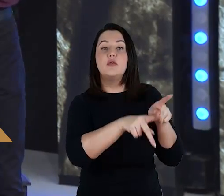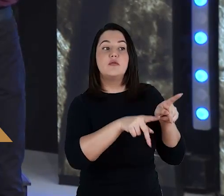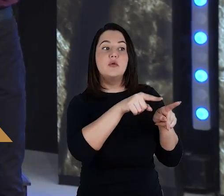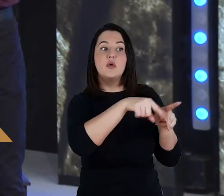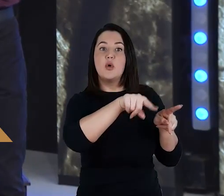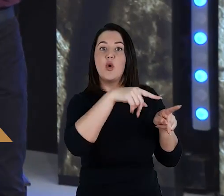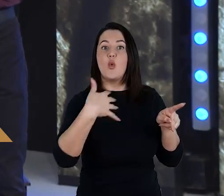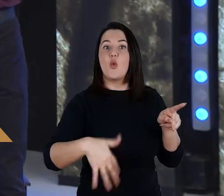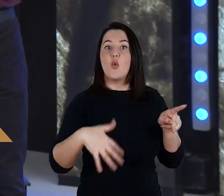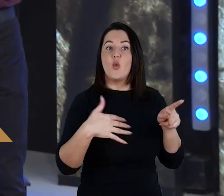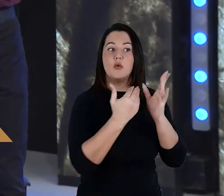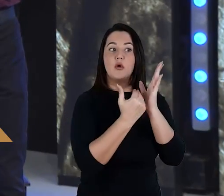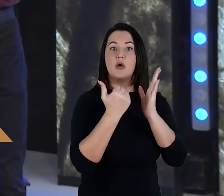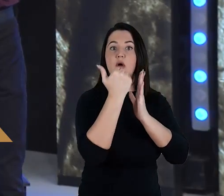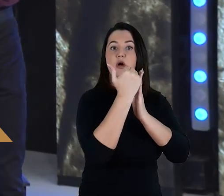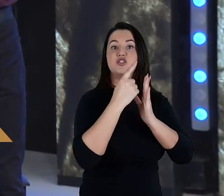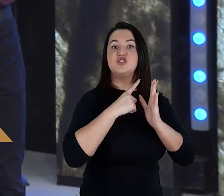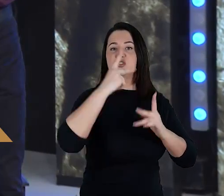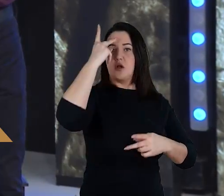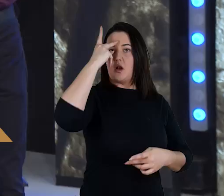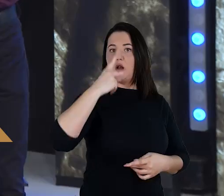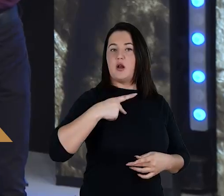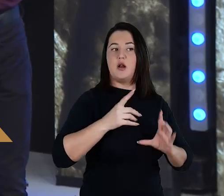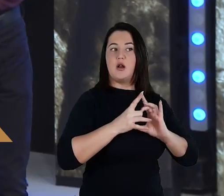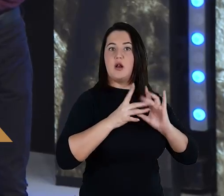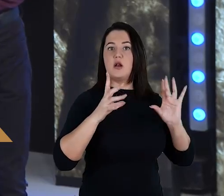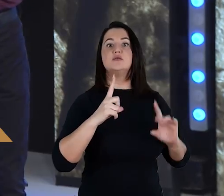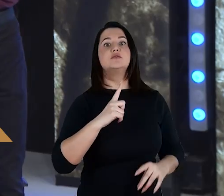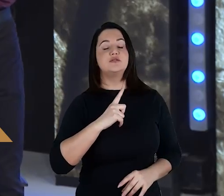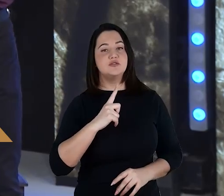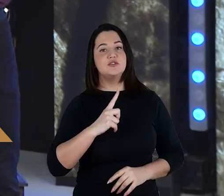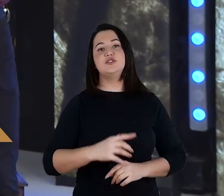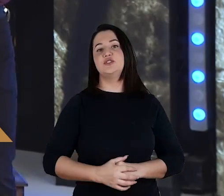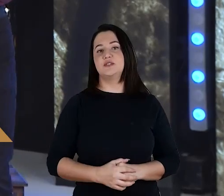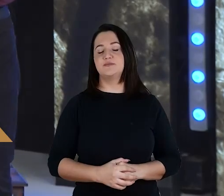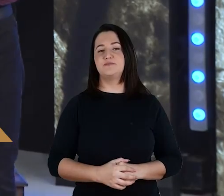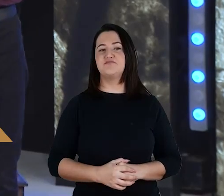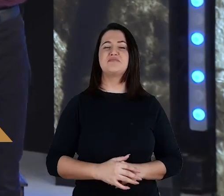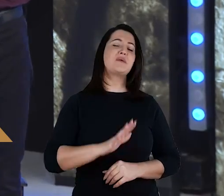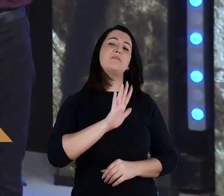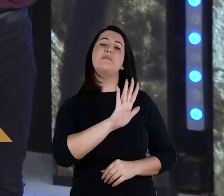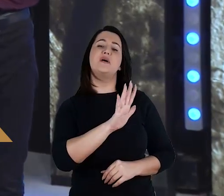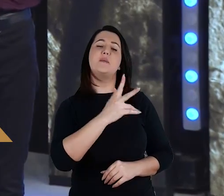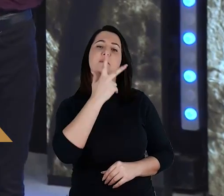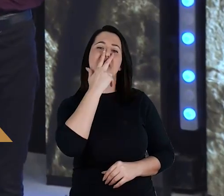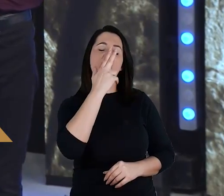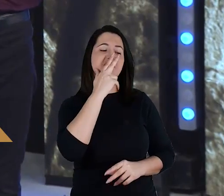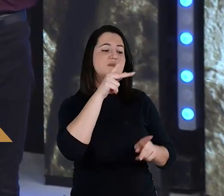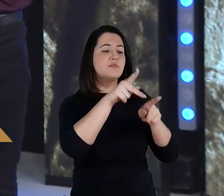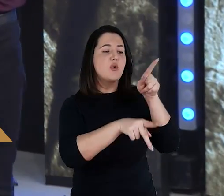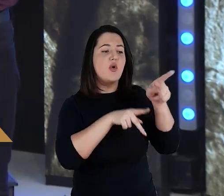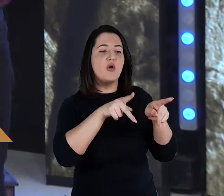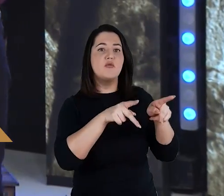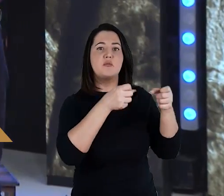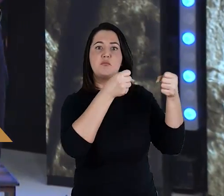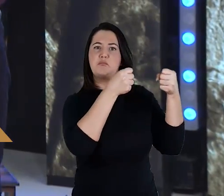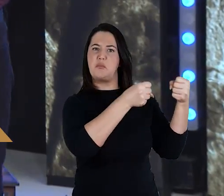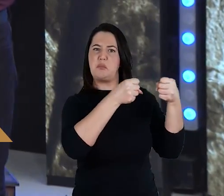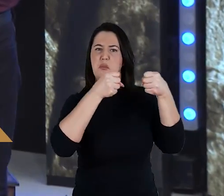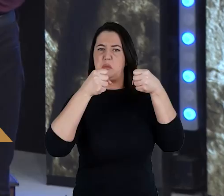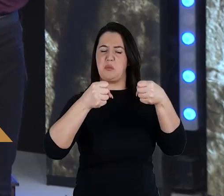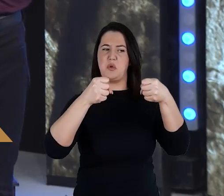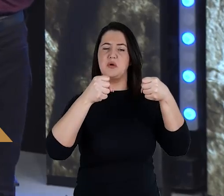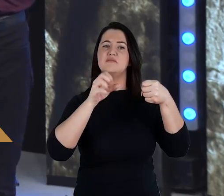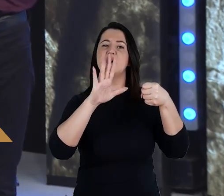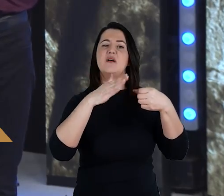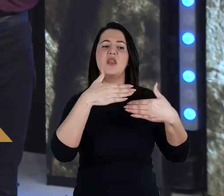época, e esta era uma grande nação. Contudo, esta nação não apenas desapareceu da história,